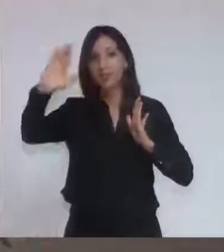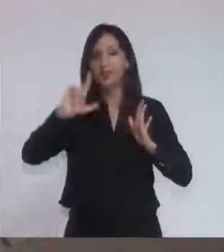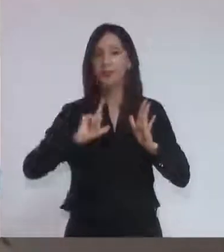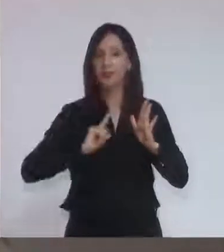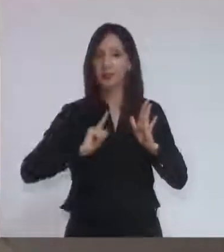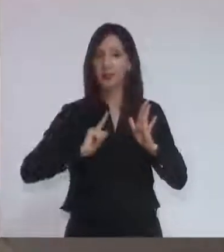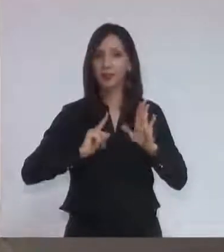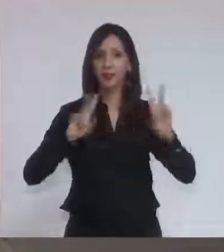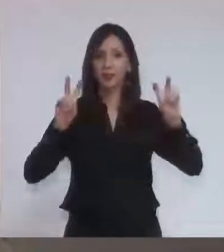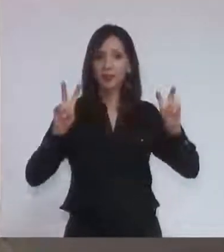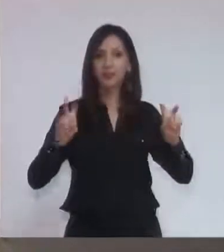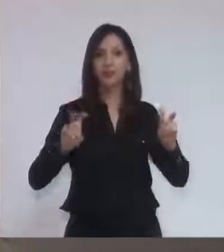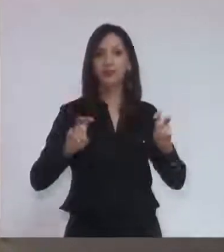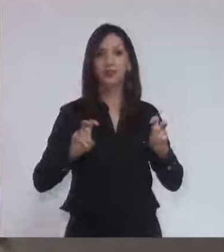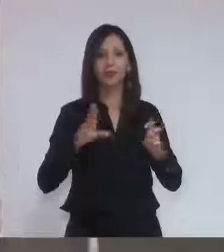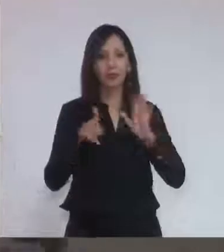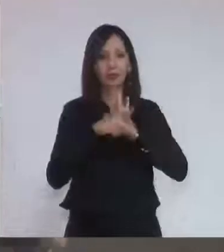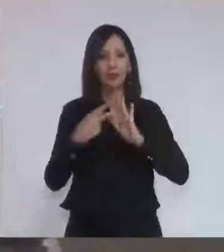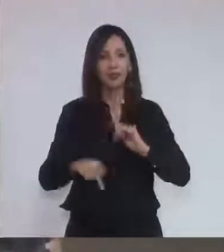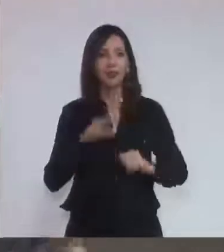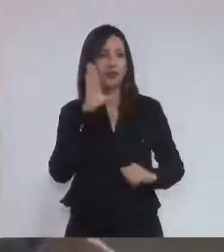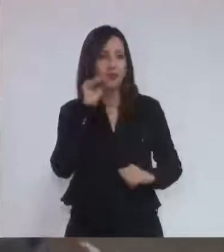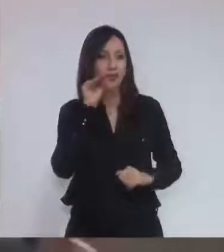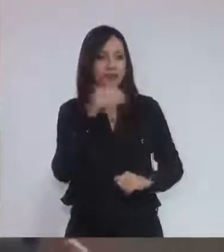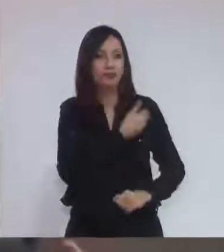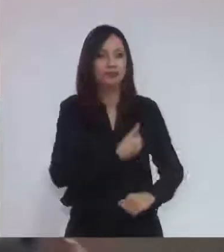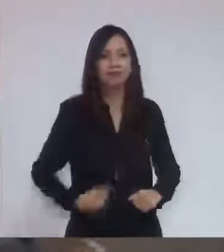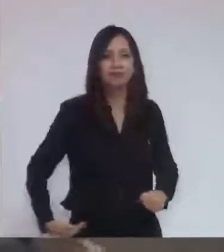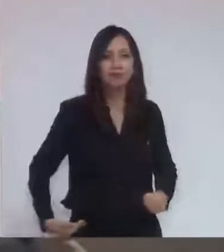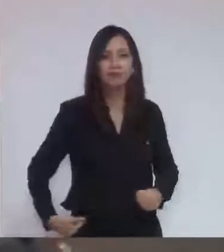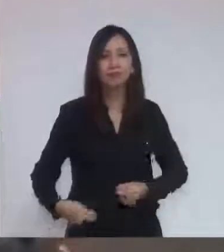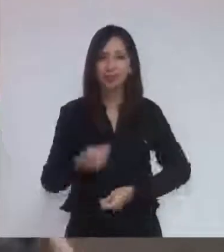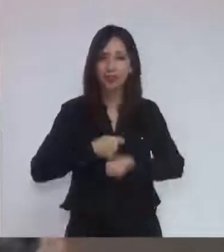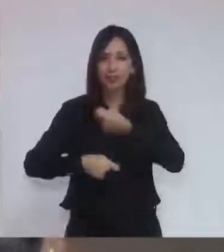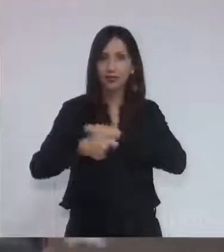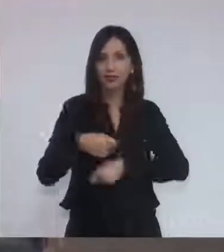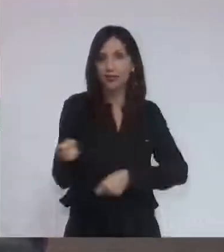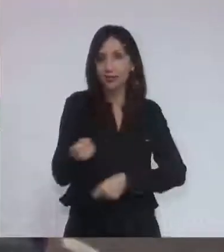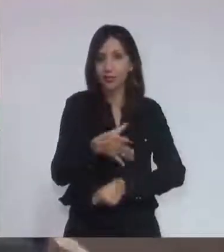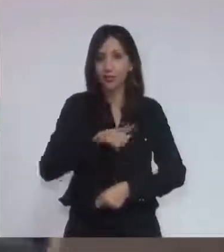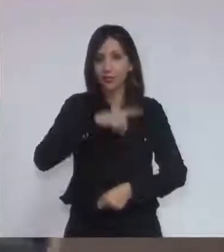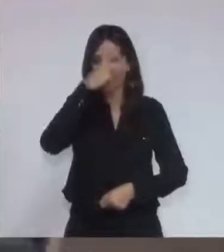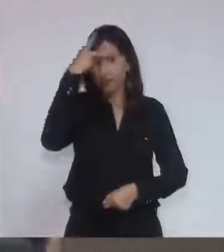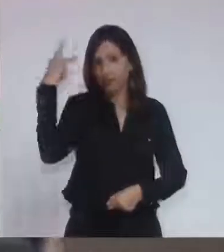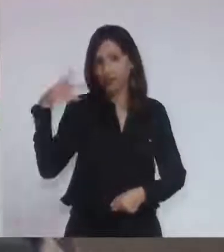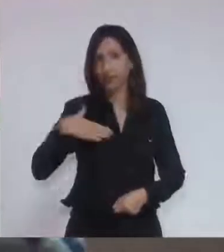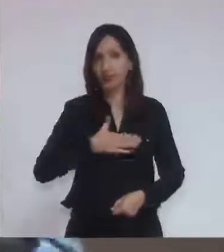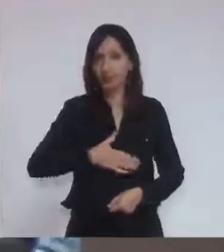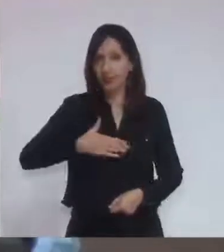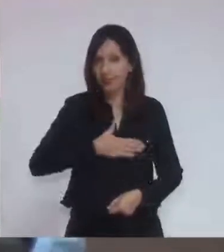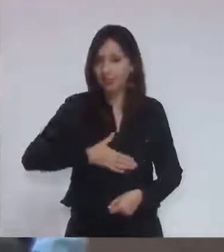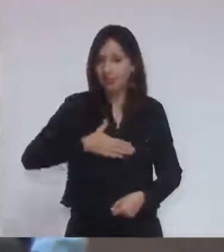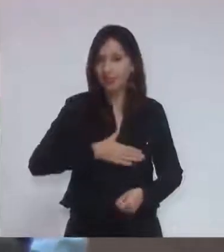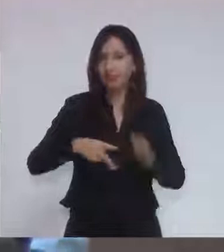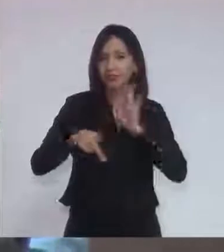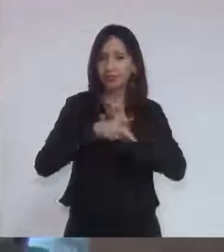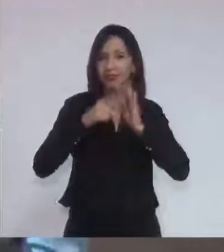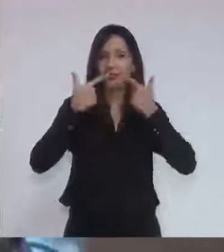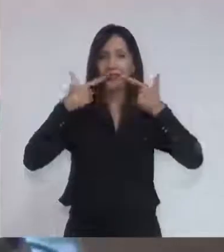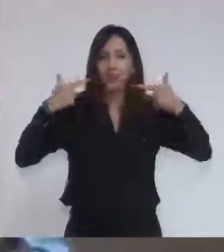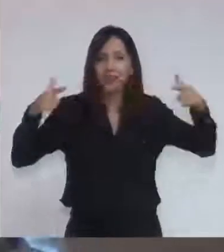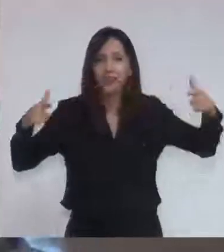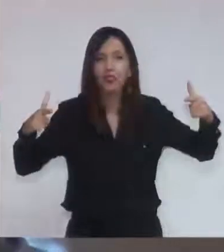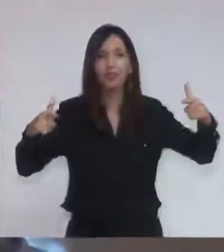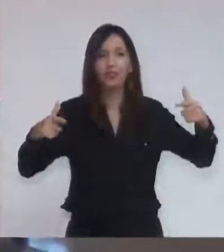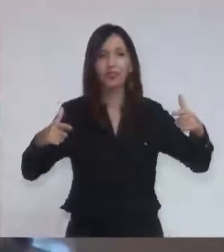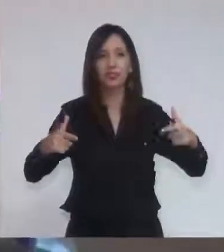especificamente na questão dos funcionários públicos. A gestão moderna de pessoas, não é? Quem gosta um pouquinho aí da literatura, o